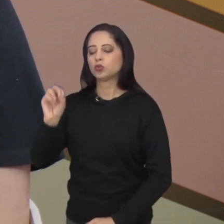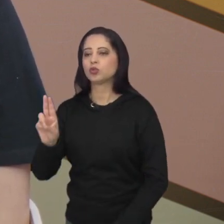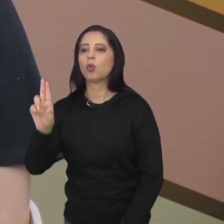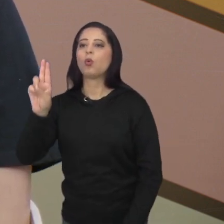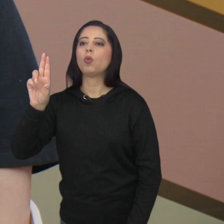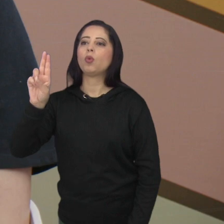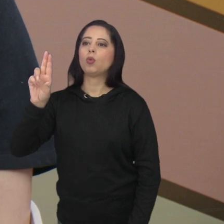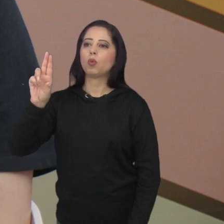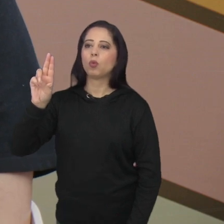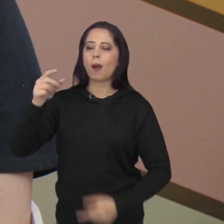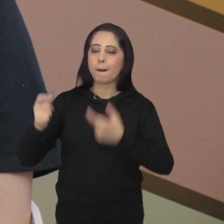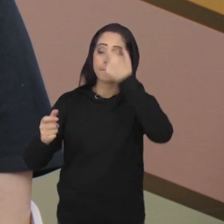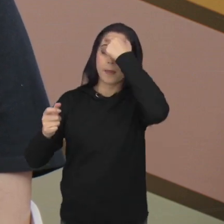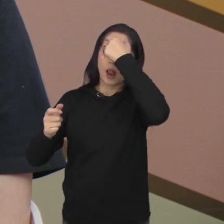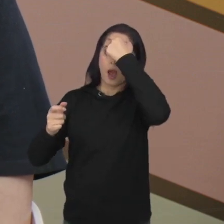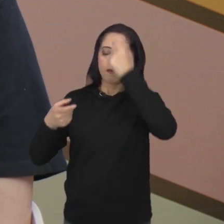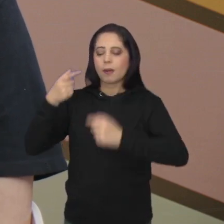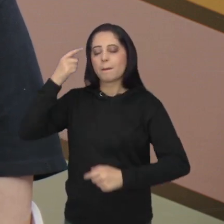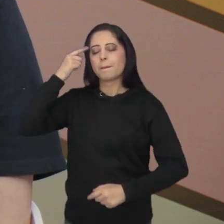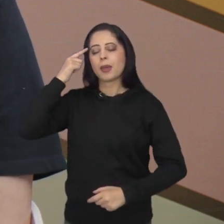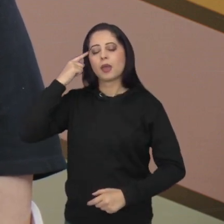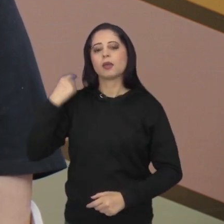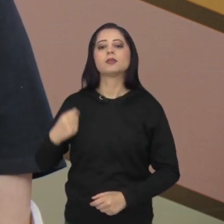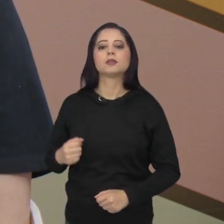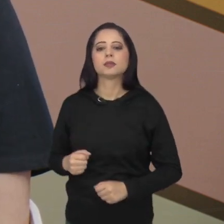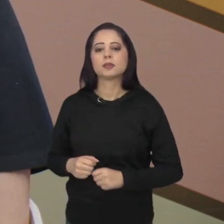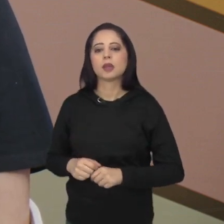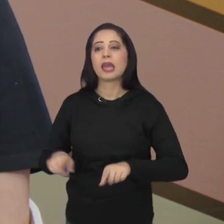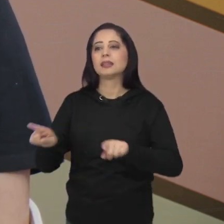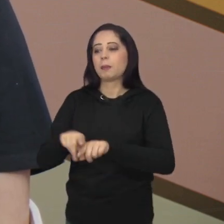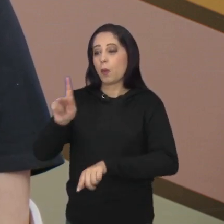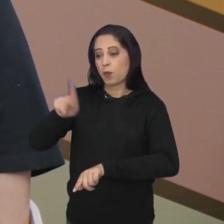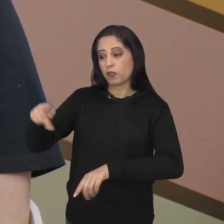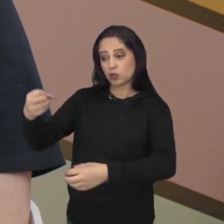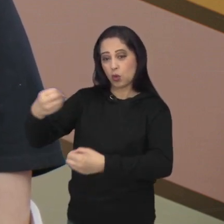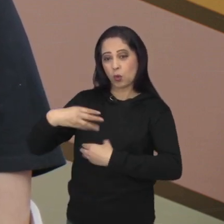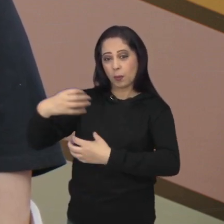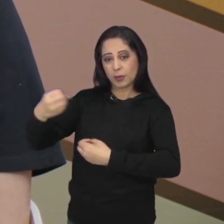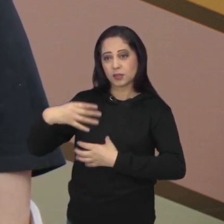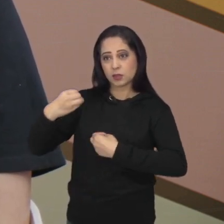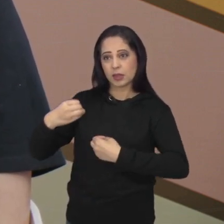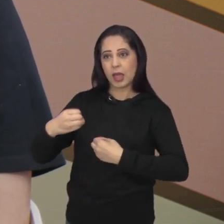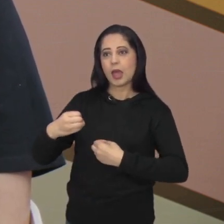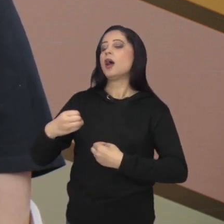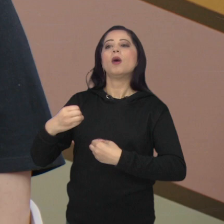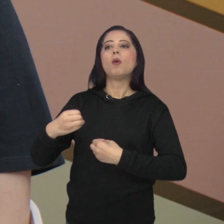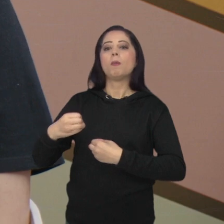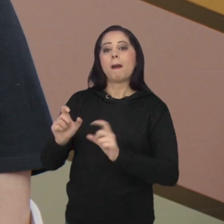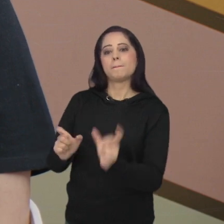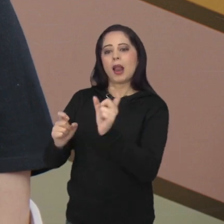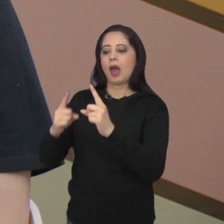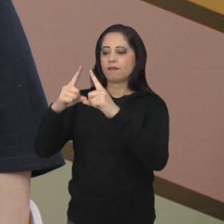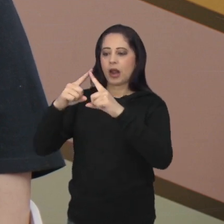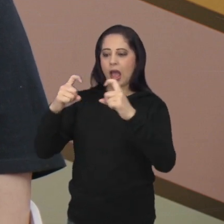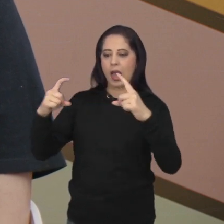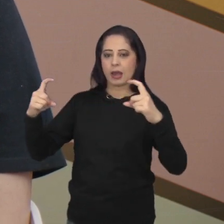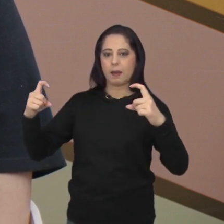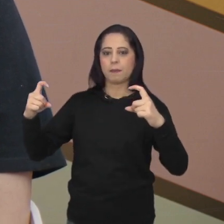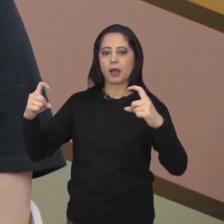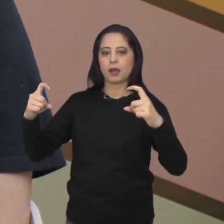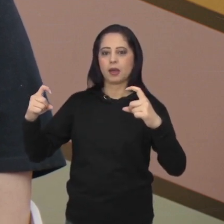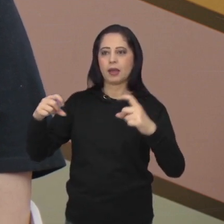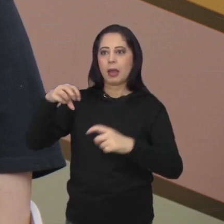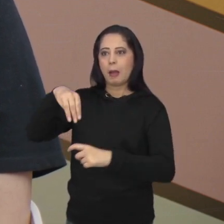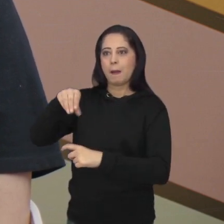forma. A palavra que eu utilizo, que meu professor me ensinou, é a palavra em aramaico, a língua que Jesus falava,